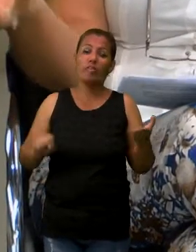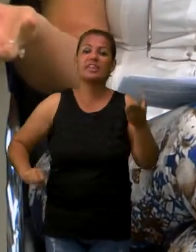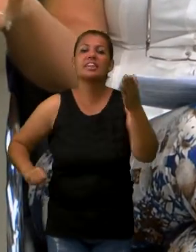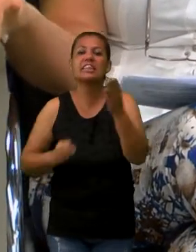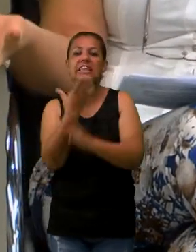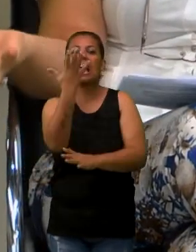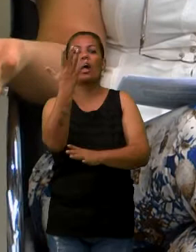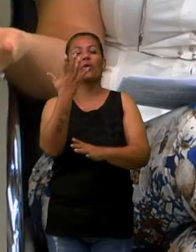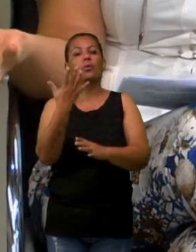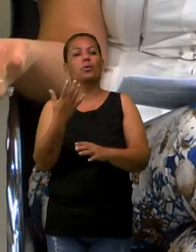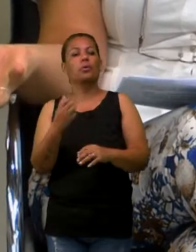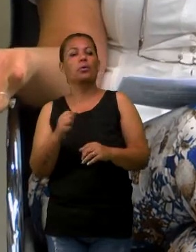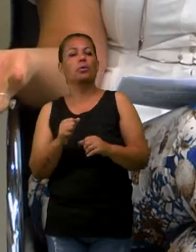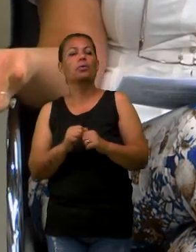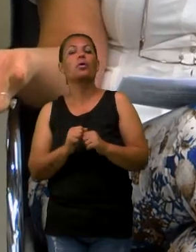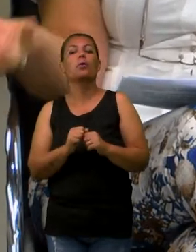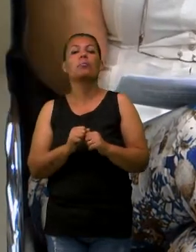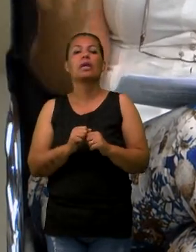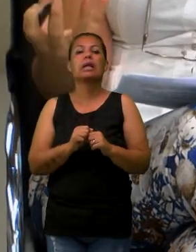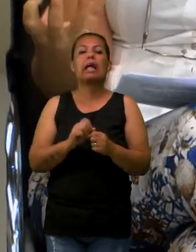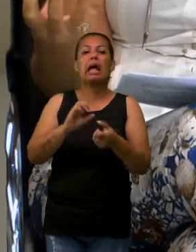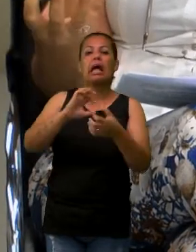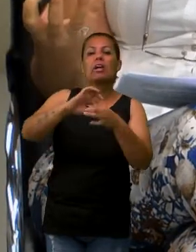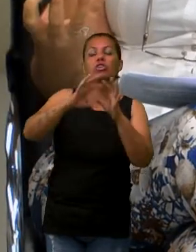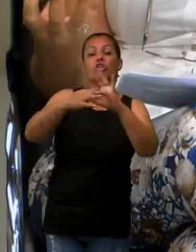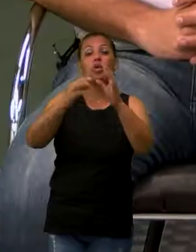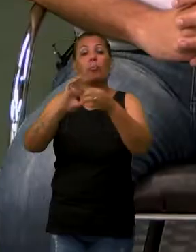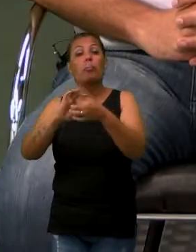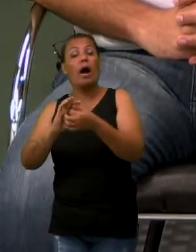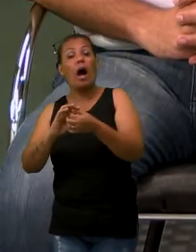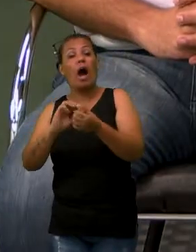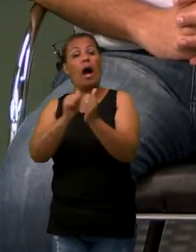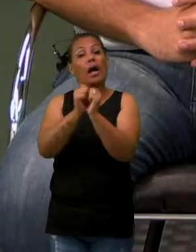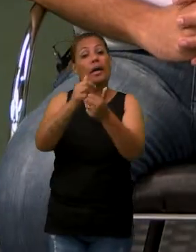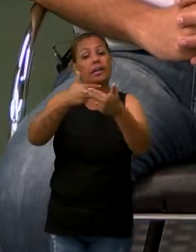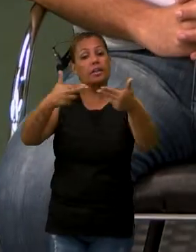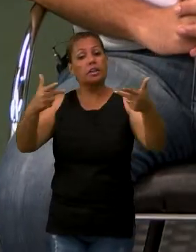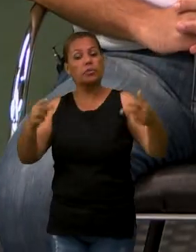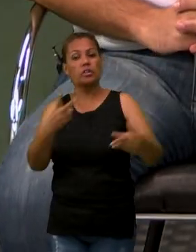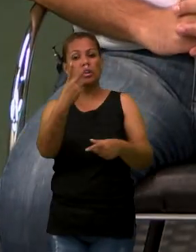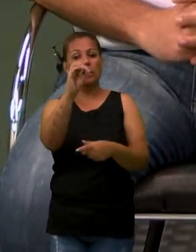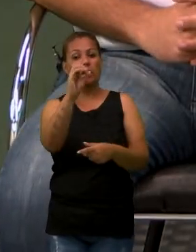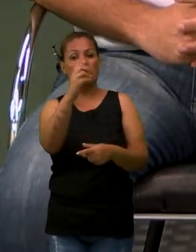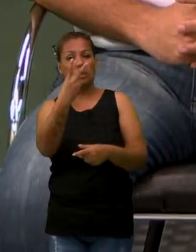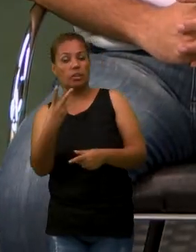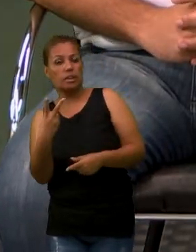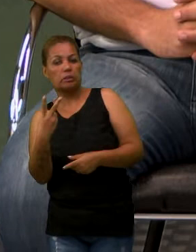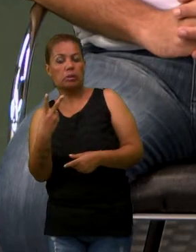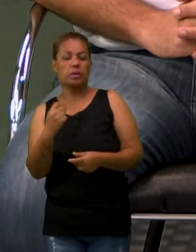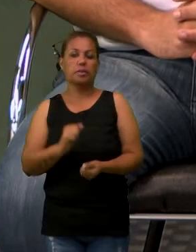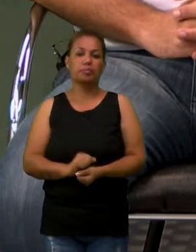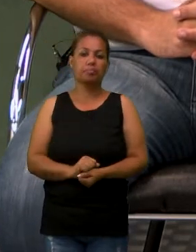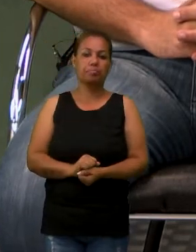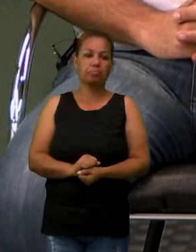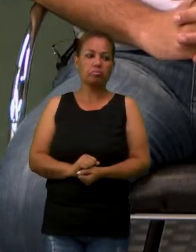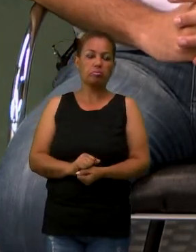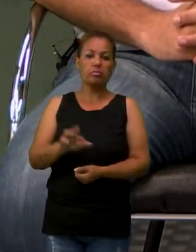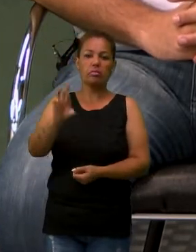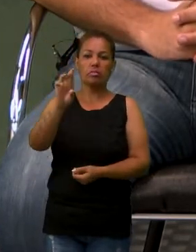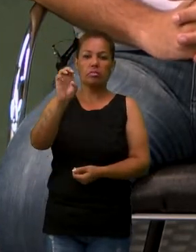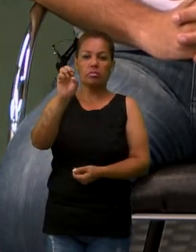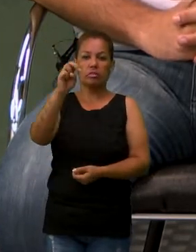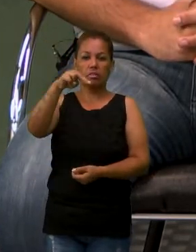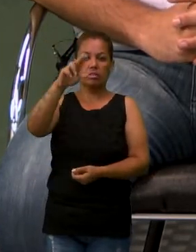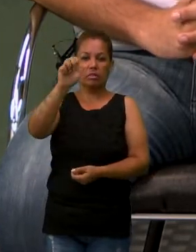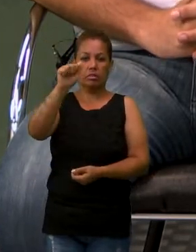para esportivos operação vocês vão dar em 2002 o renato é ver e